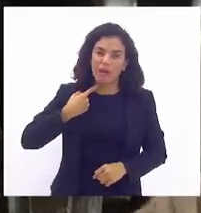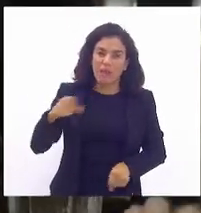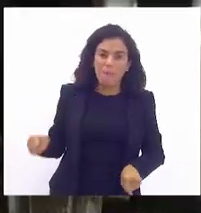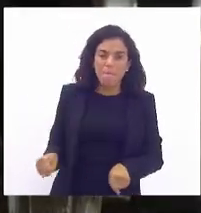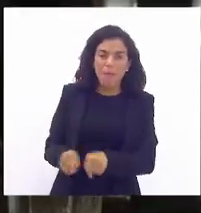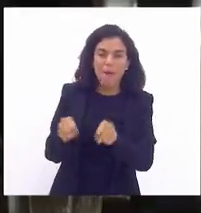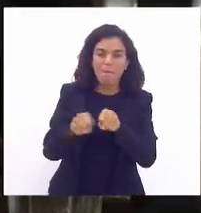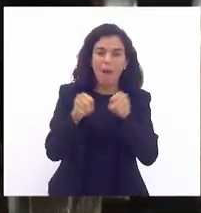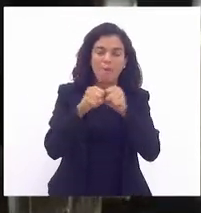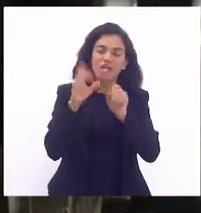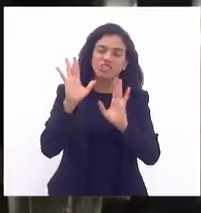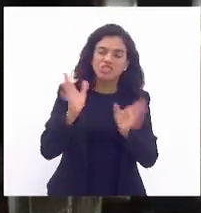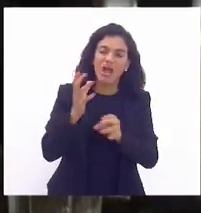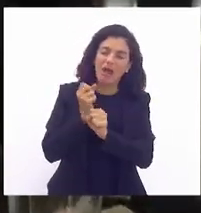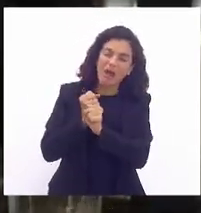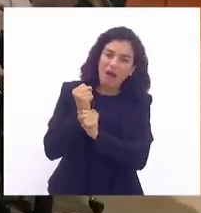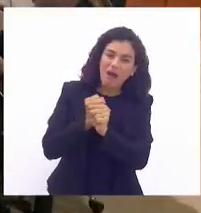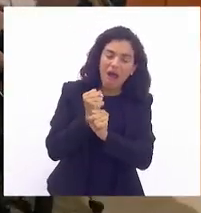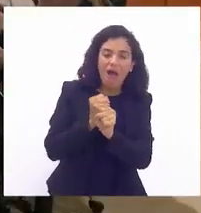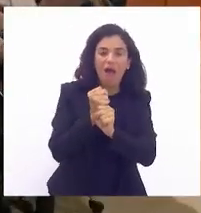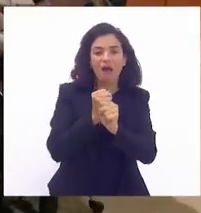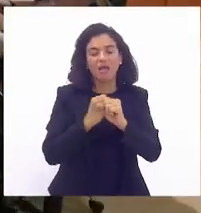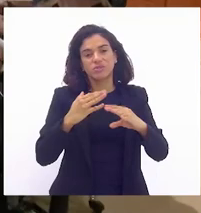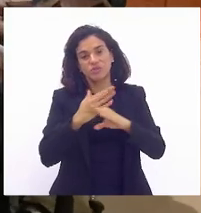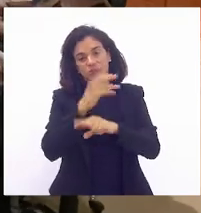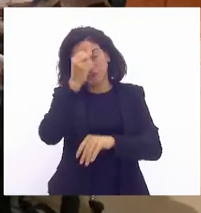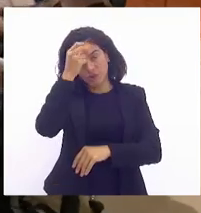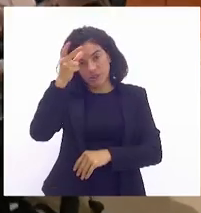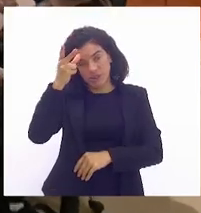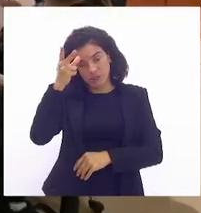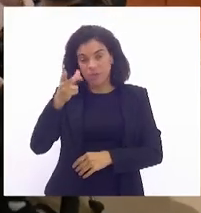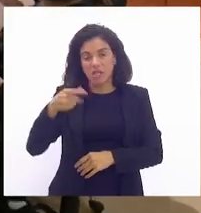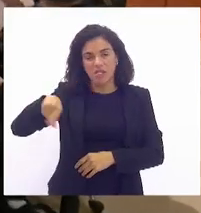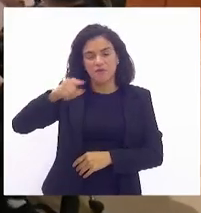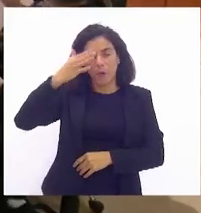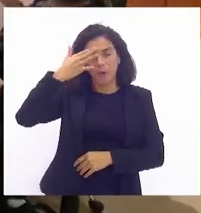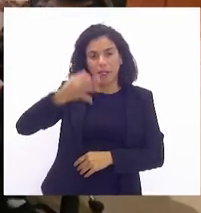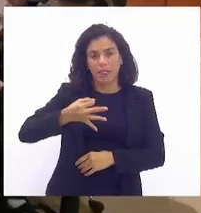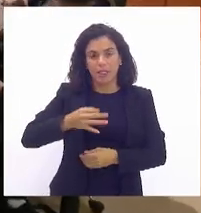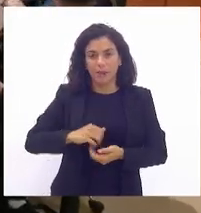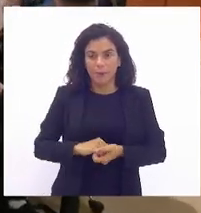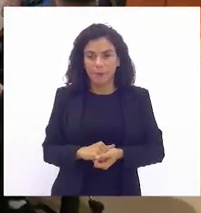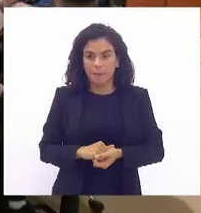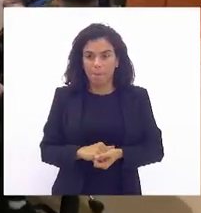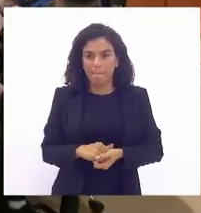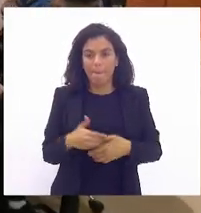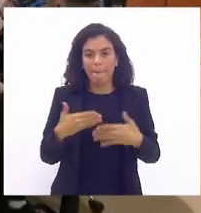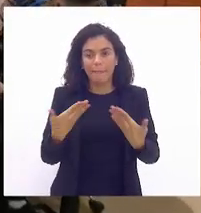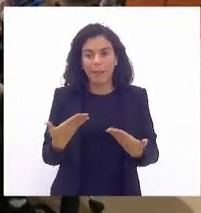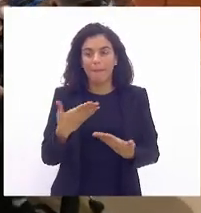vários anos para o nosso município, eles vão começar a entender isso. Então, fica aqui, meu senhor presidente.